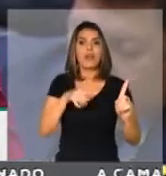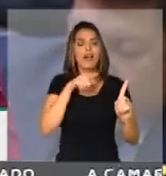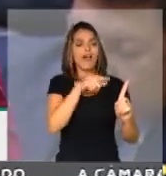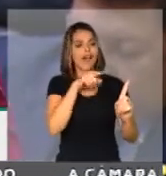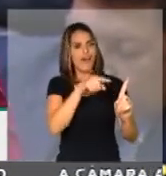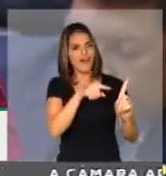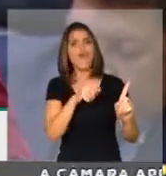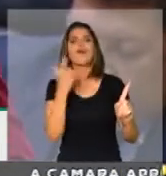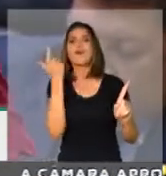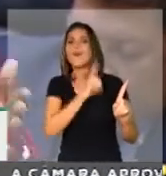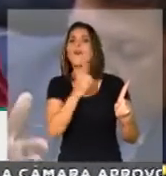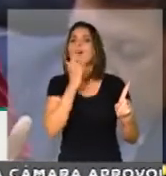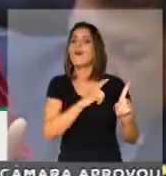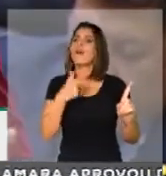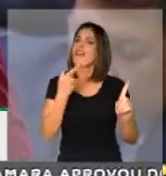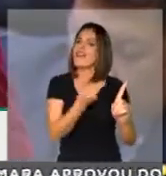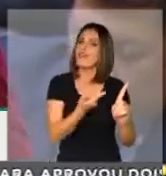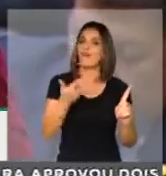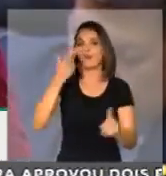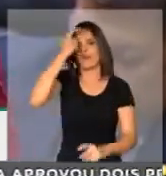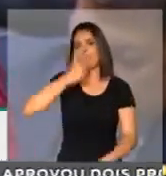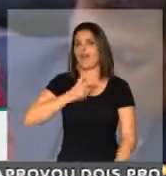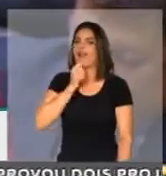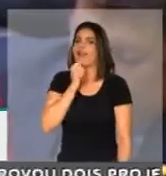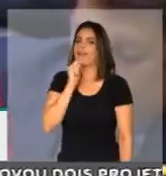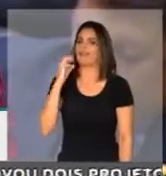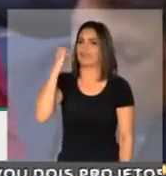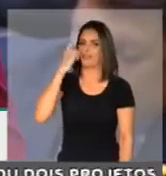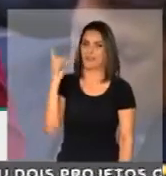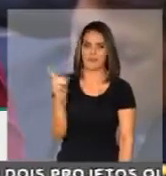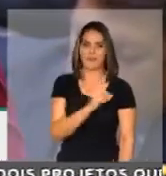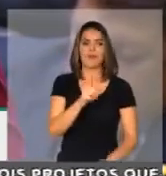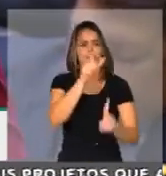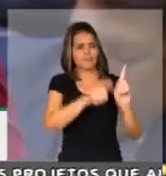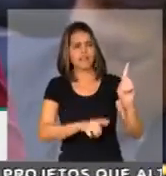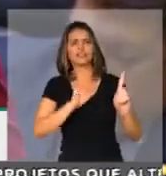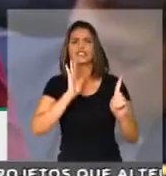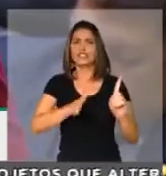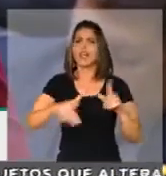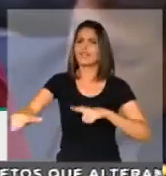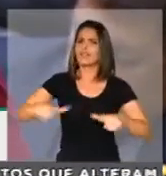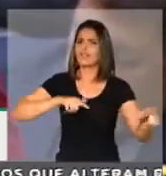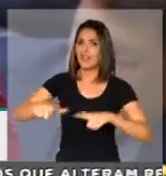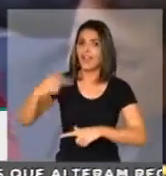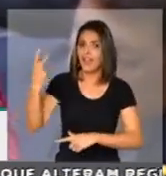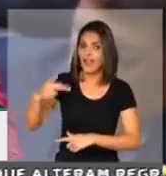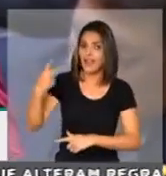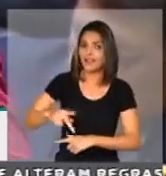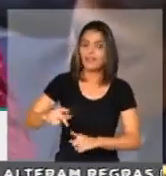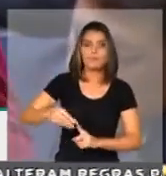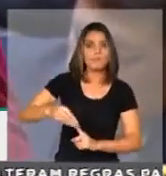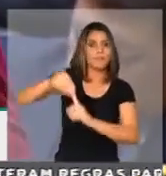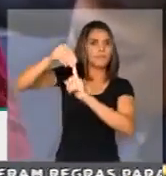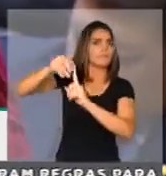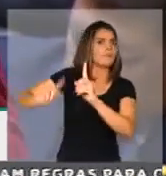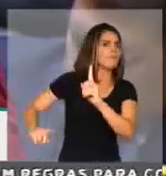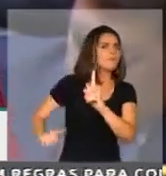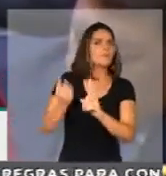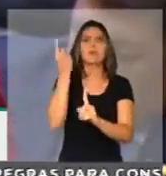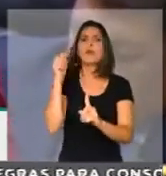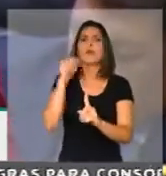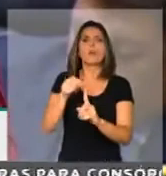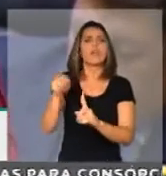conquistou, desde então eu não era deputada ainda, mas Vossa Excelência já fazia um trabalho aqui como pioneiro na questão